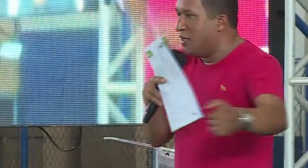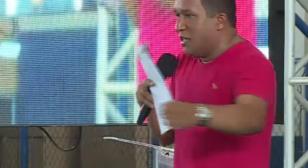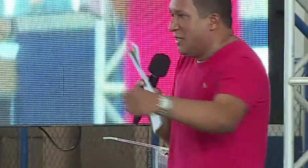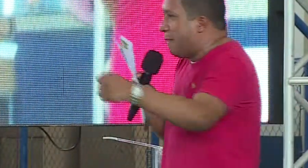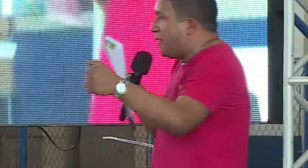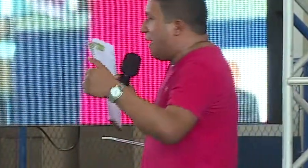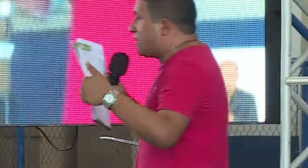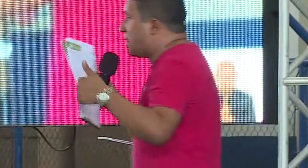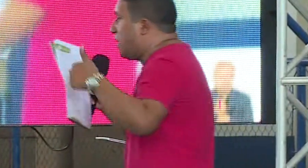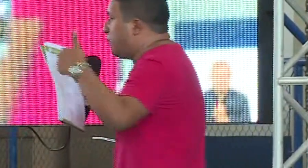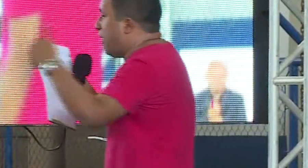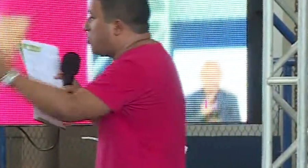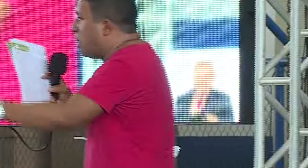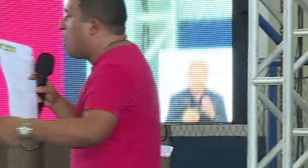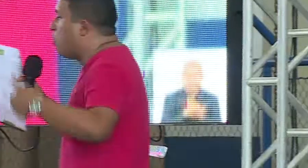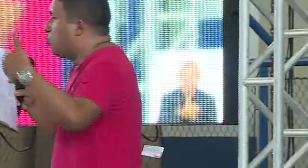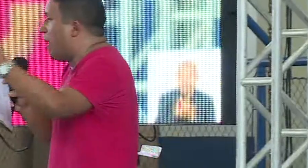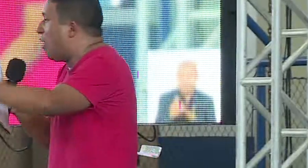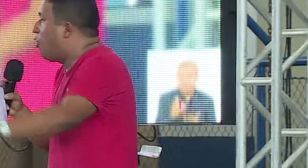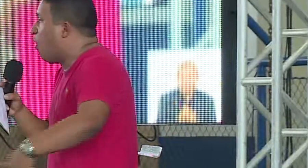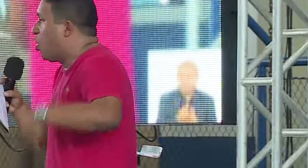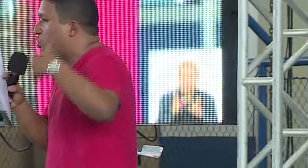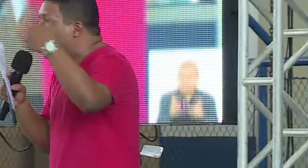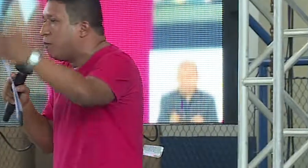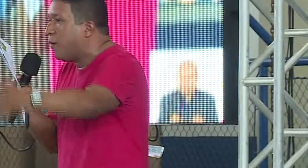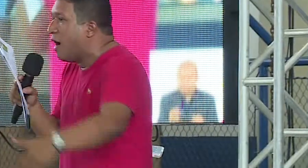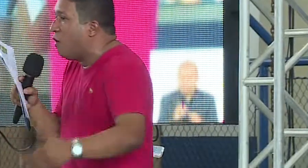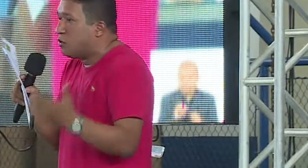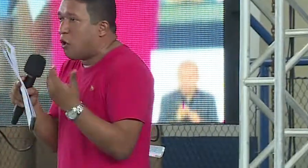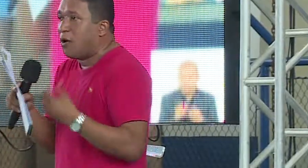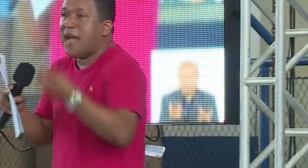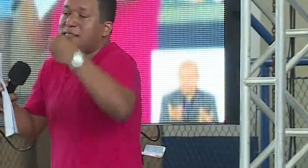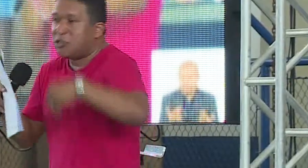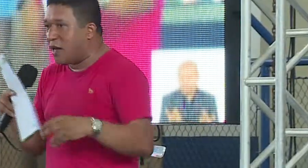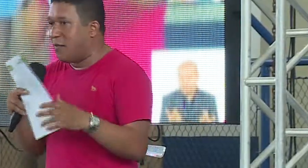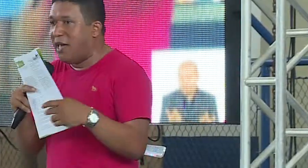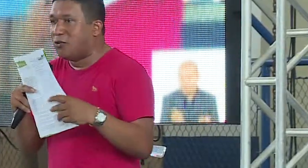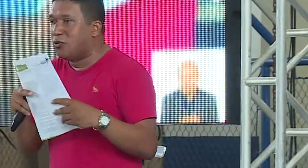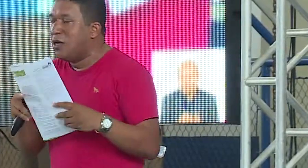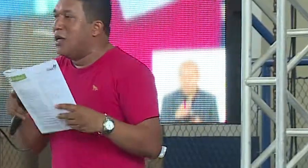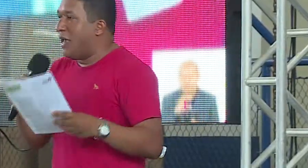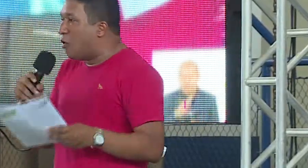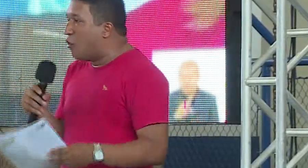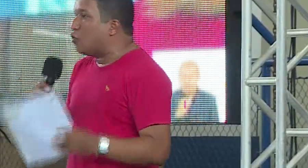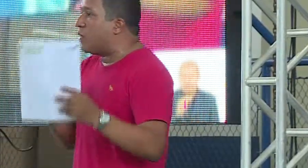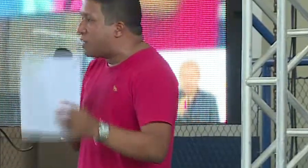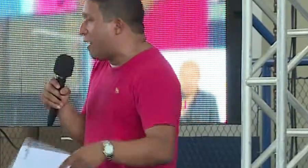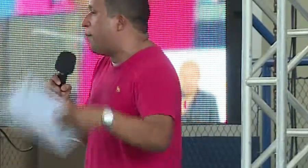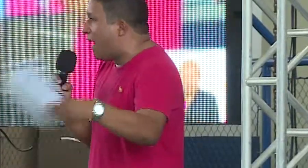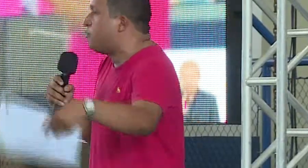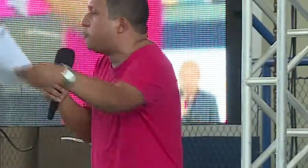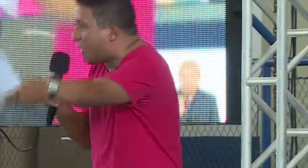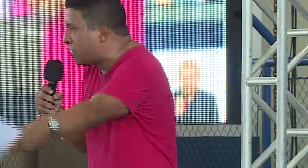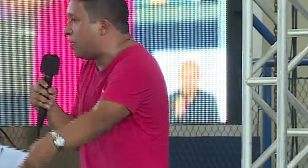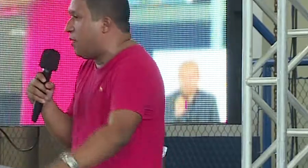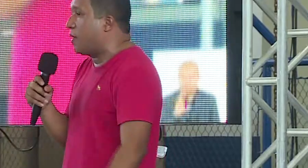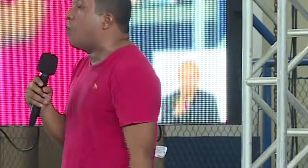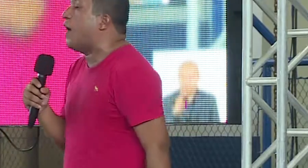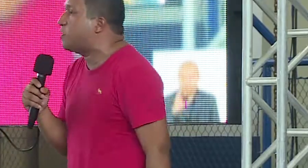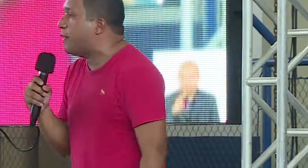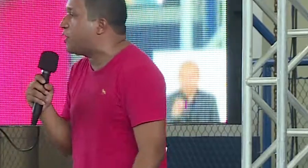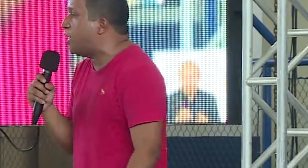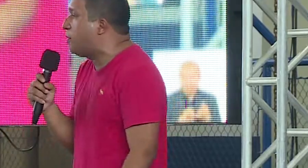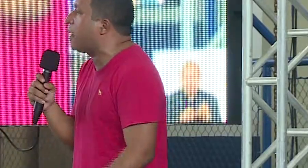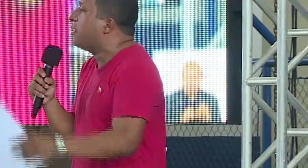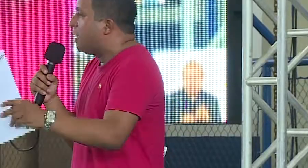Carboidrato. Independente de ser de feijão, do arroz, do pão, de qualquer que seja o alimento, ele continua sendo a mesma espécie química.